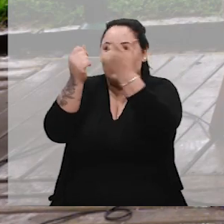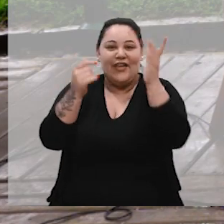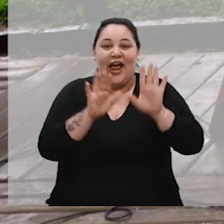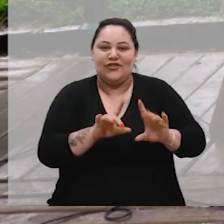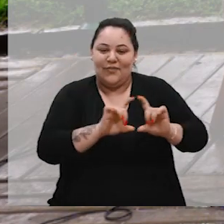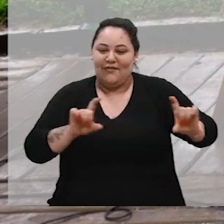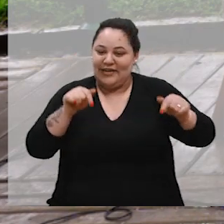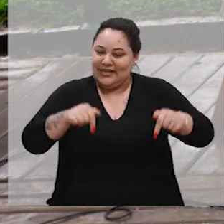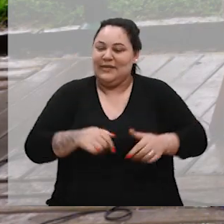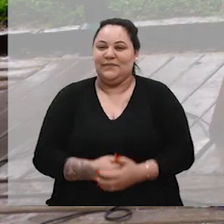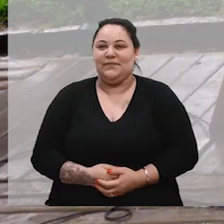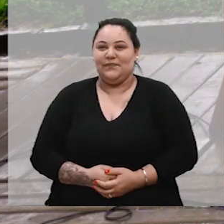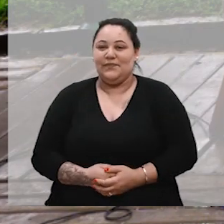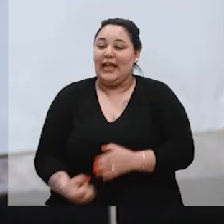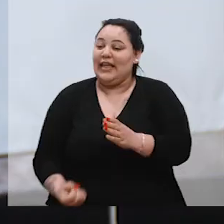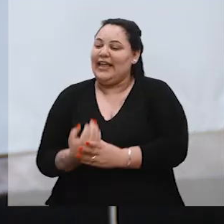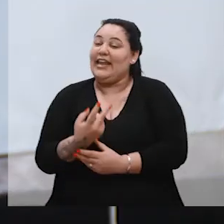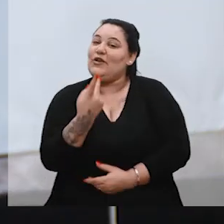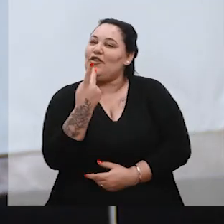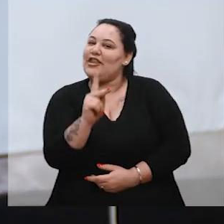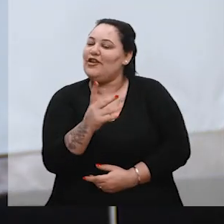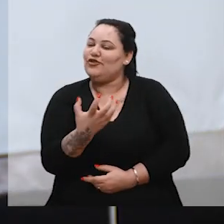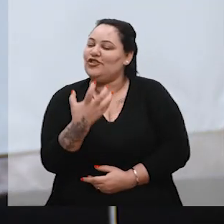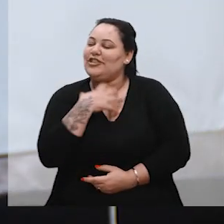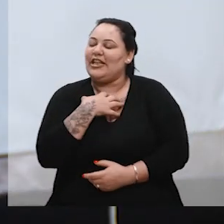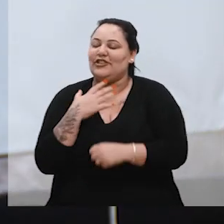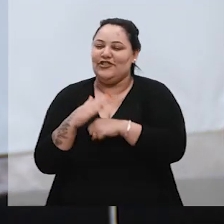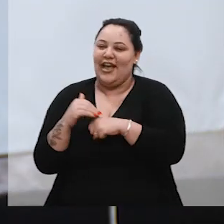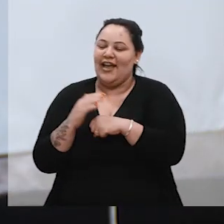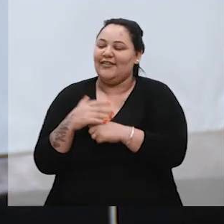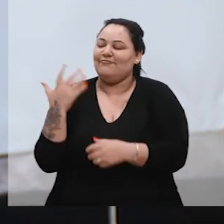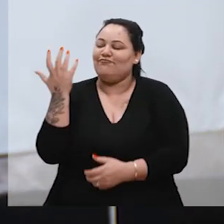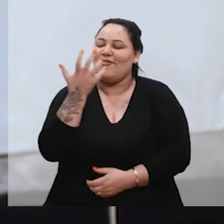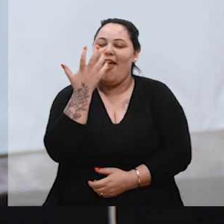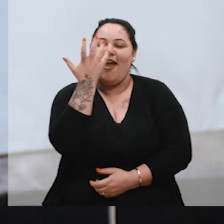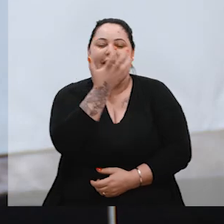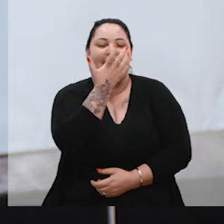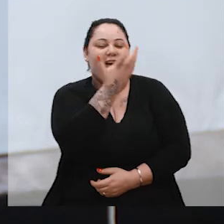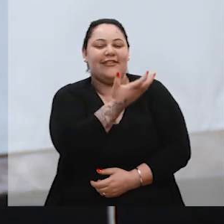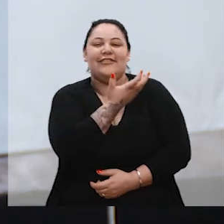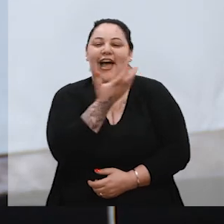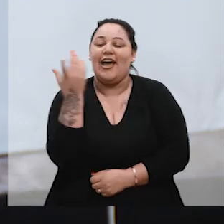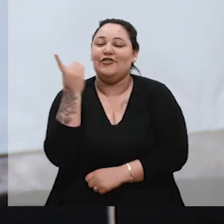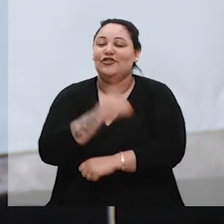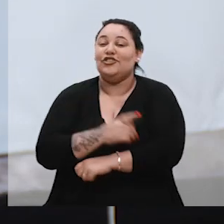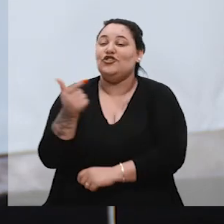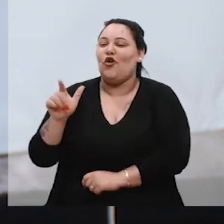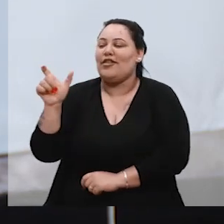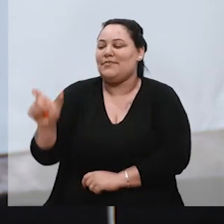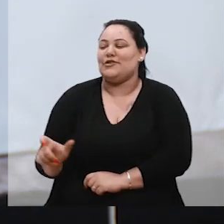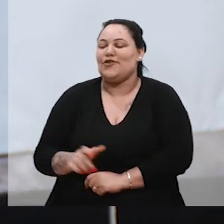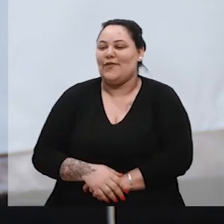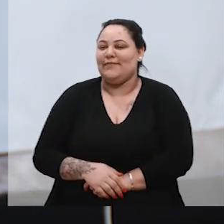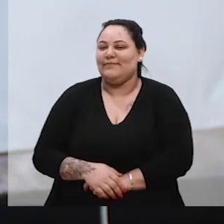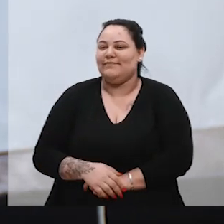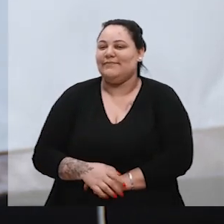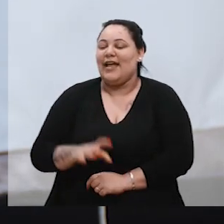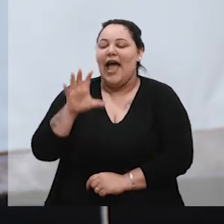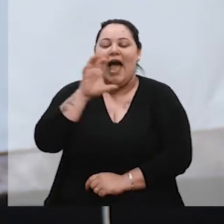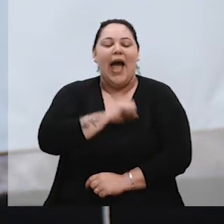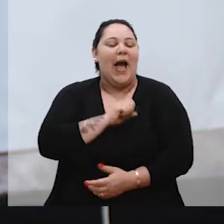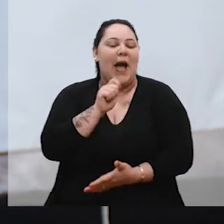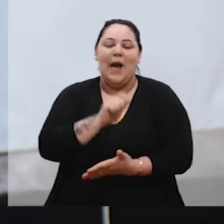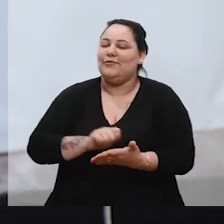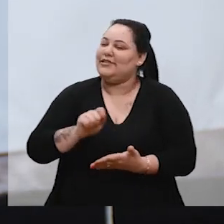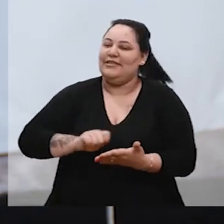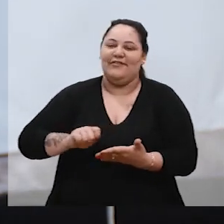árvores e ela deixou uma aqui. Crie tua forma de cativar e encantar um pouco o dia de alguém. Diz ela,